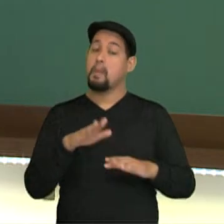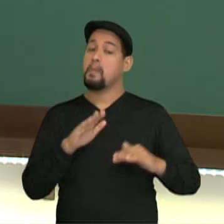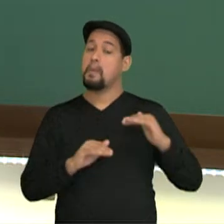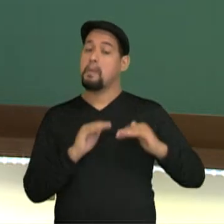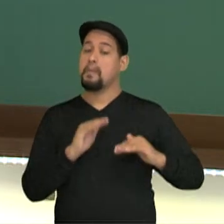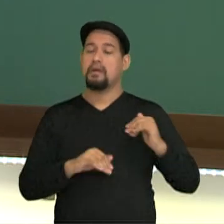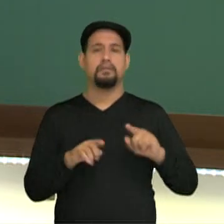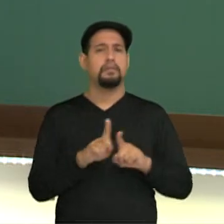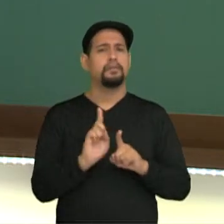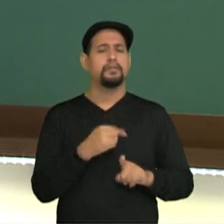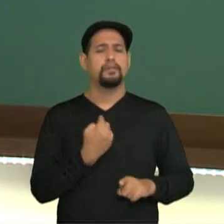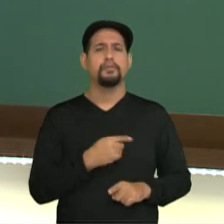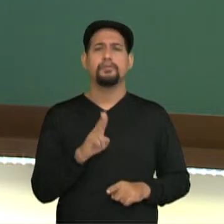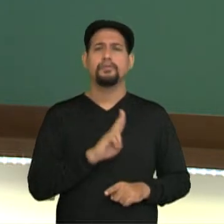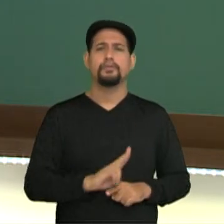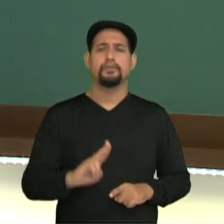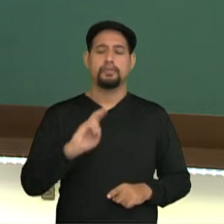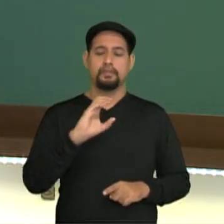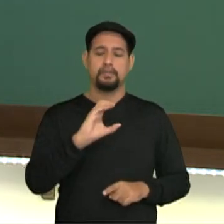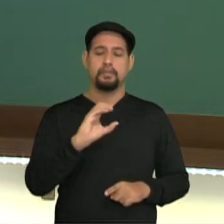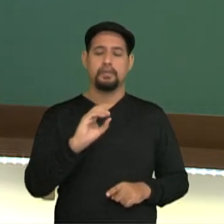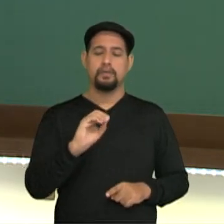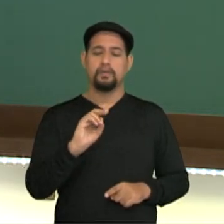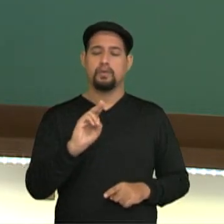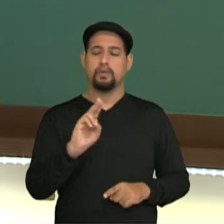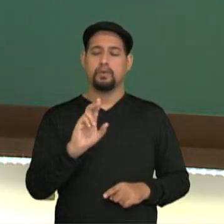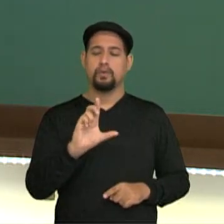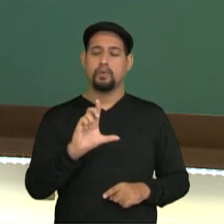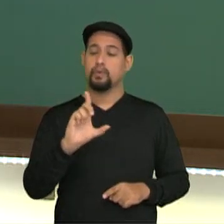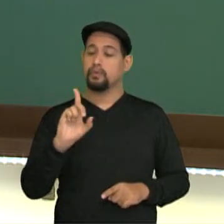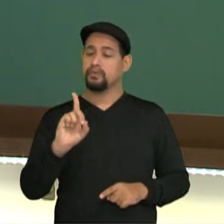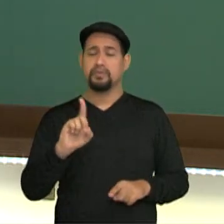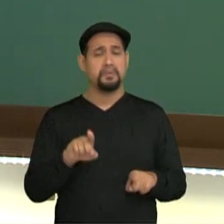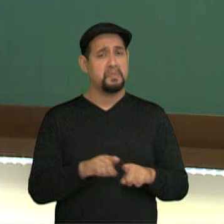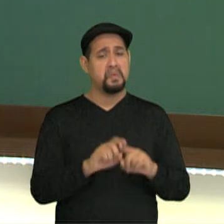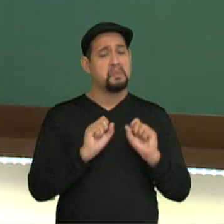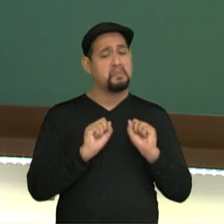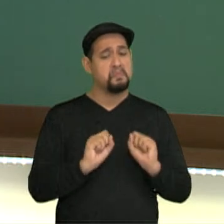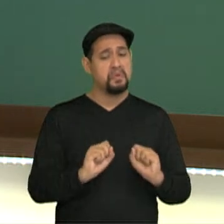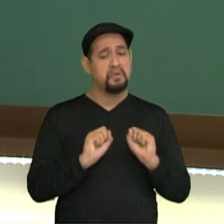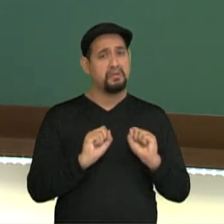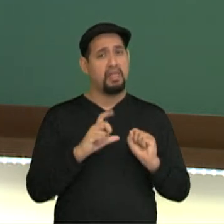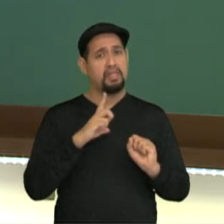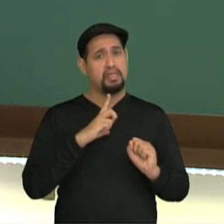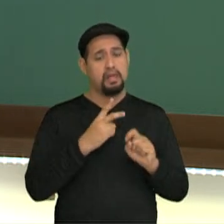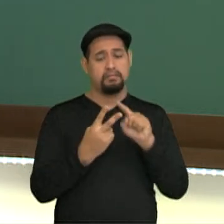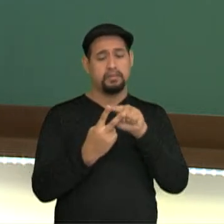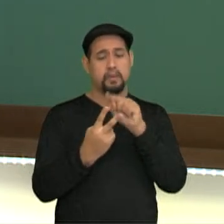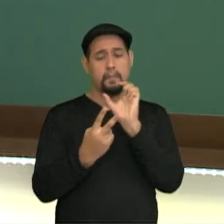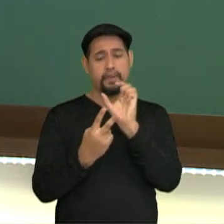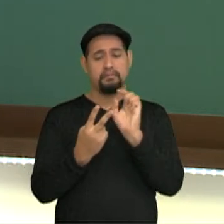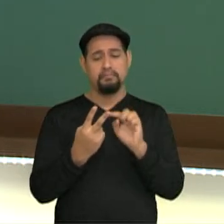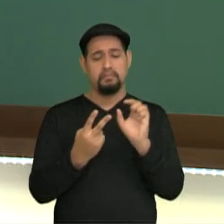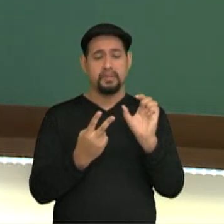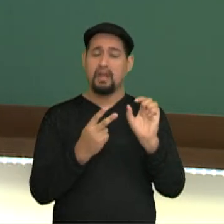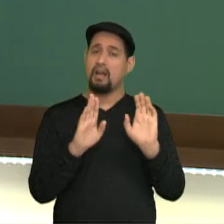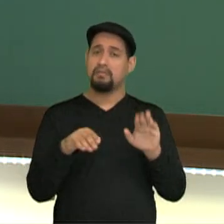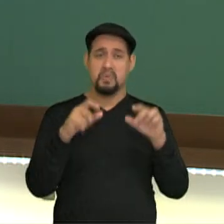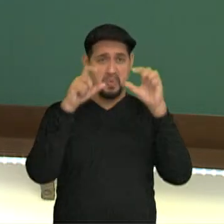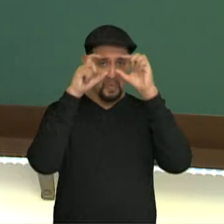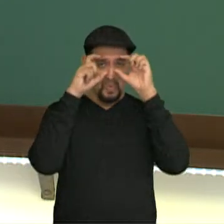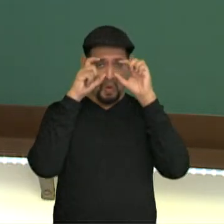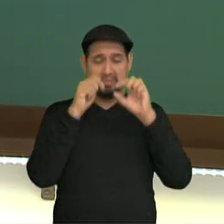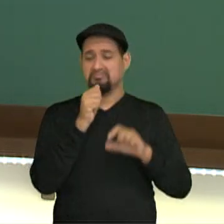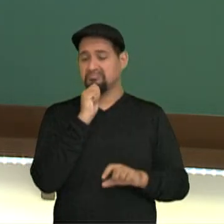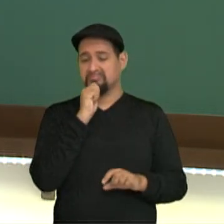probabilidade, a gente utilizaria could, que ela poderia ler as duas palavras. Talvez o óculos ainda não estava bem